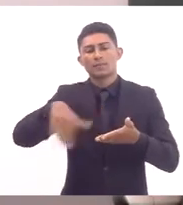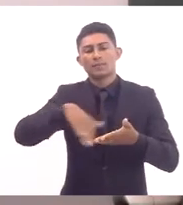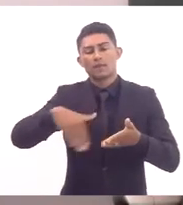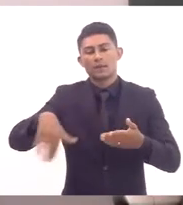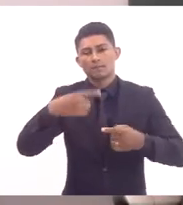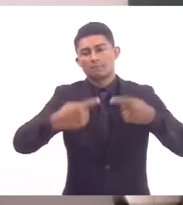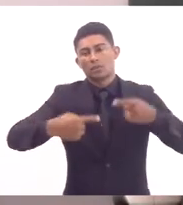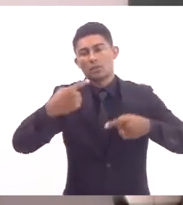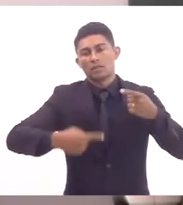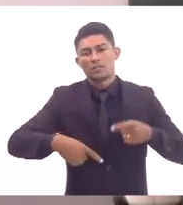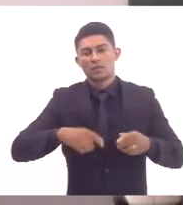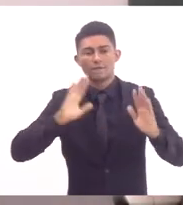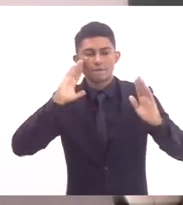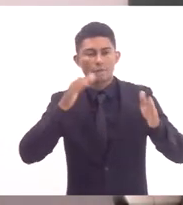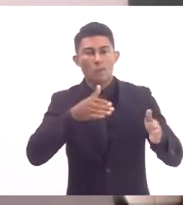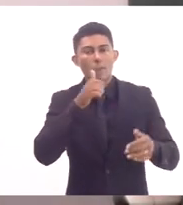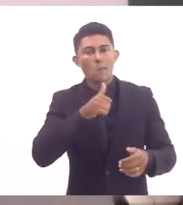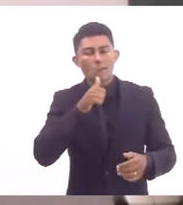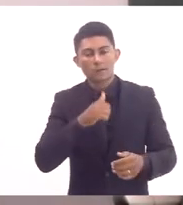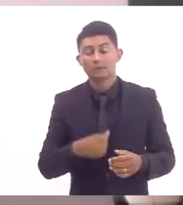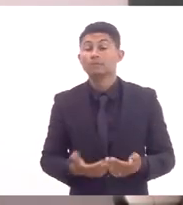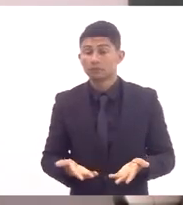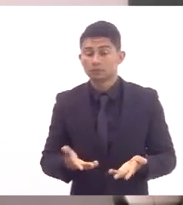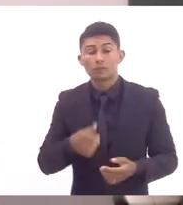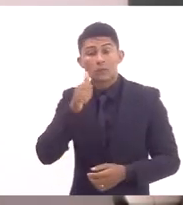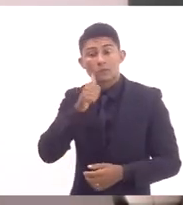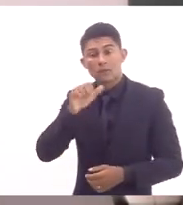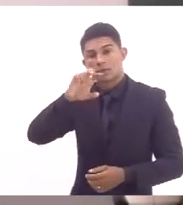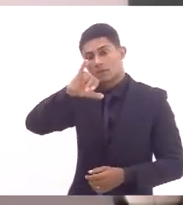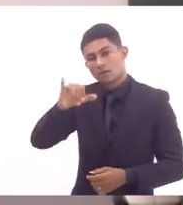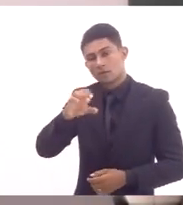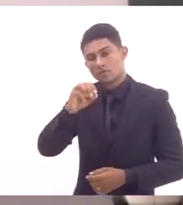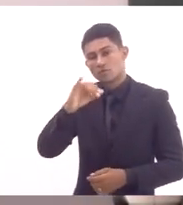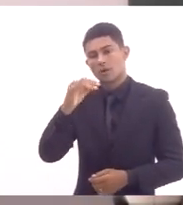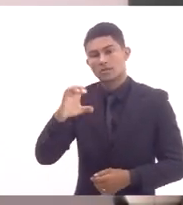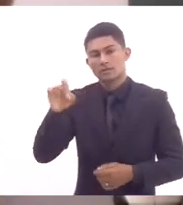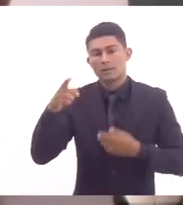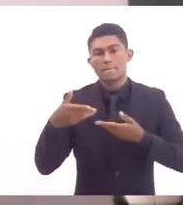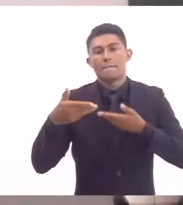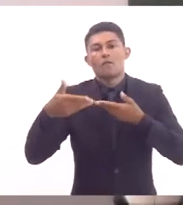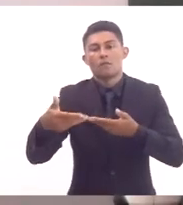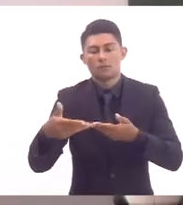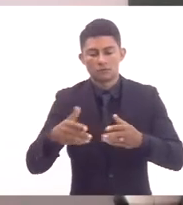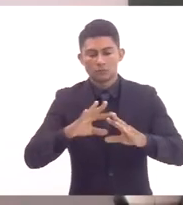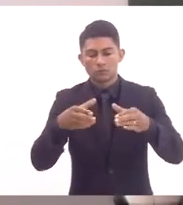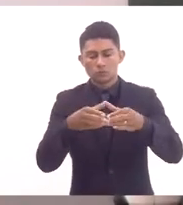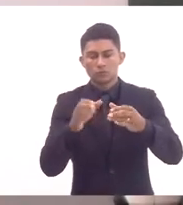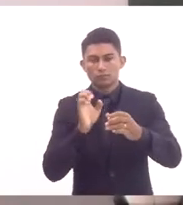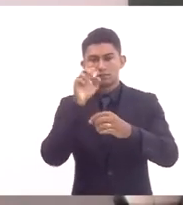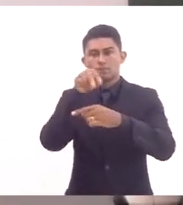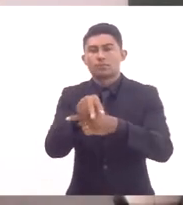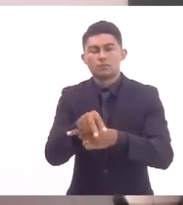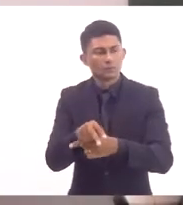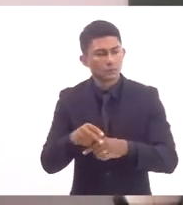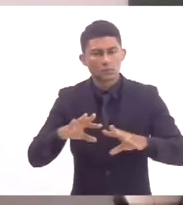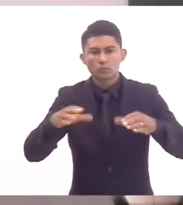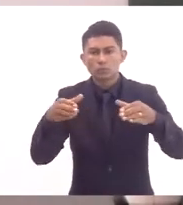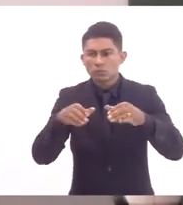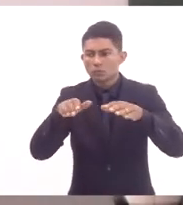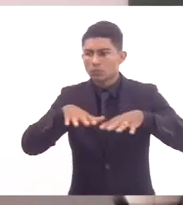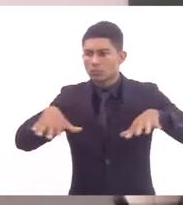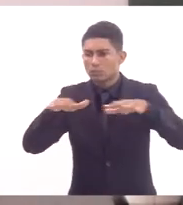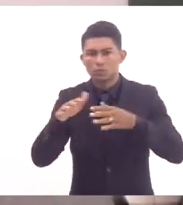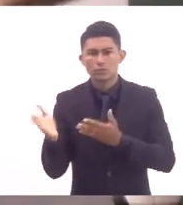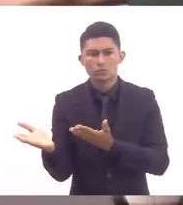eu tive o convite da secretária Joice um grupo muito jovem que eu acho que me oxigena